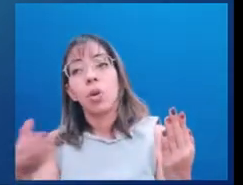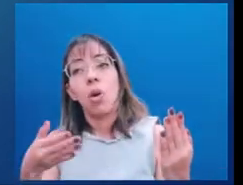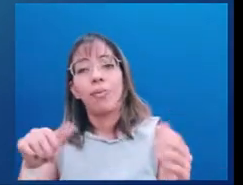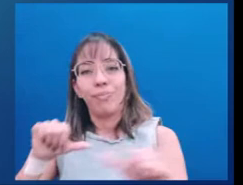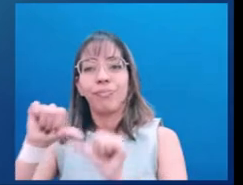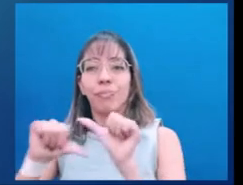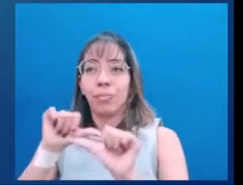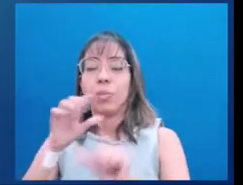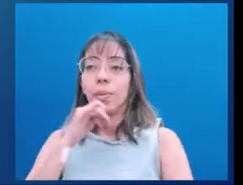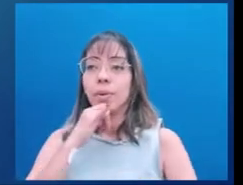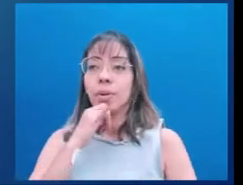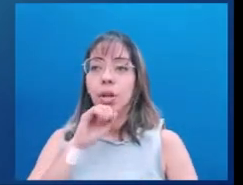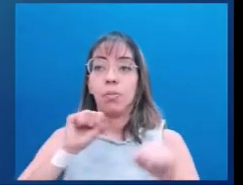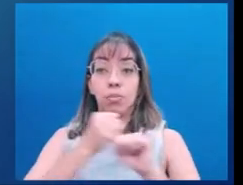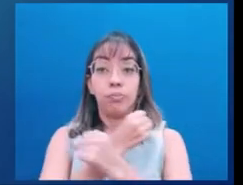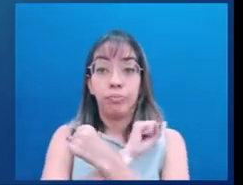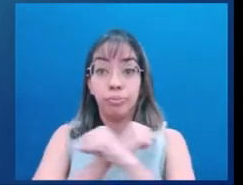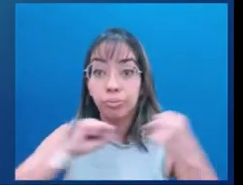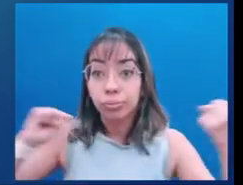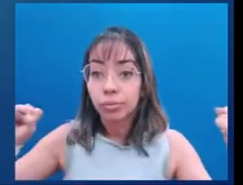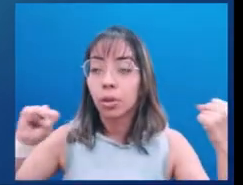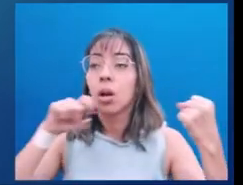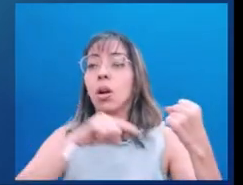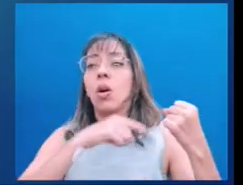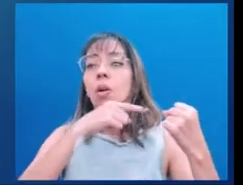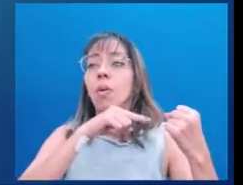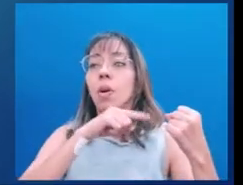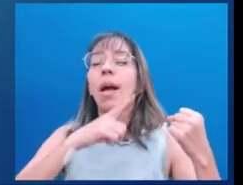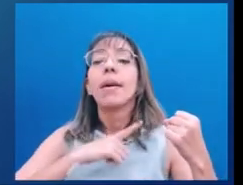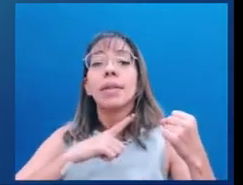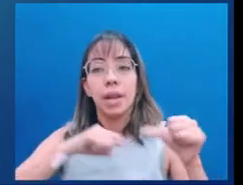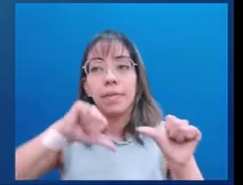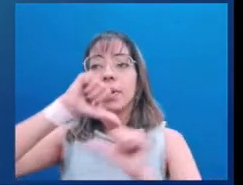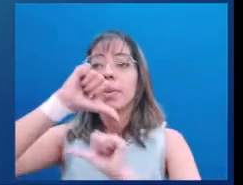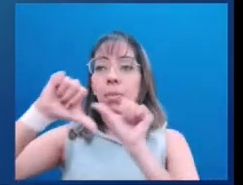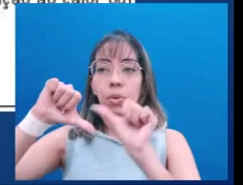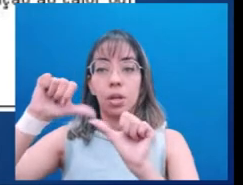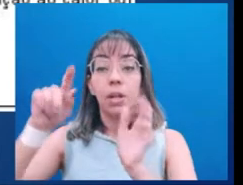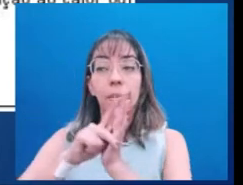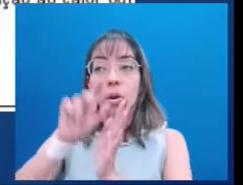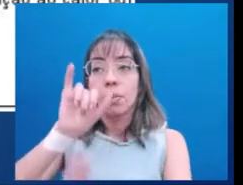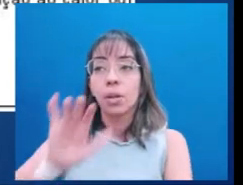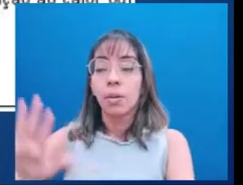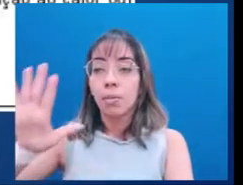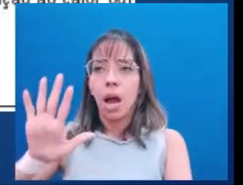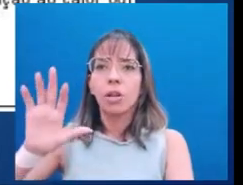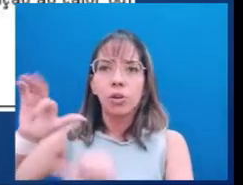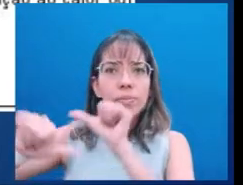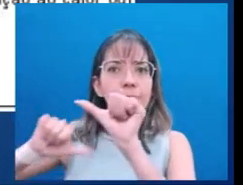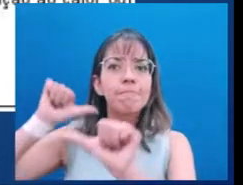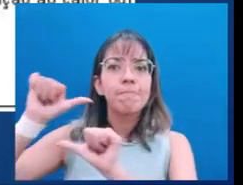antigos. Então, vocês vejam aqui que esse explosivo, que é produtos químicos que estão em embalagem sob pressão, houve uma